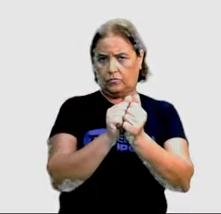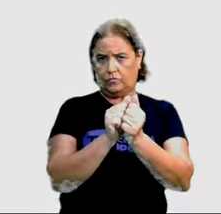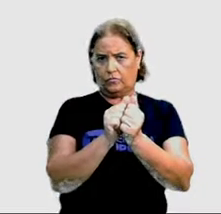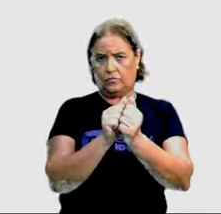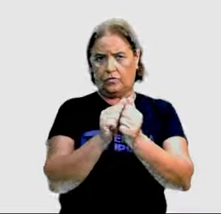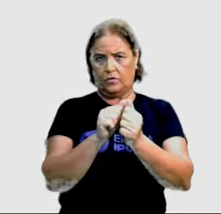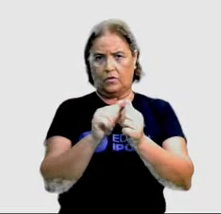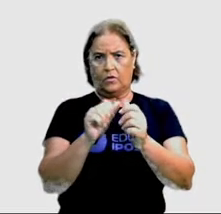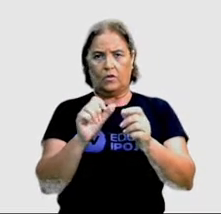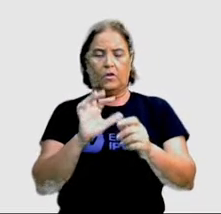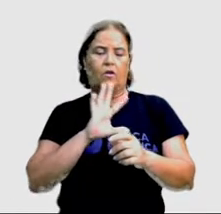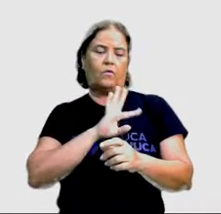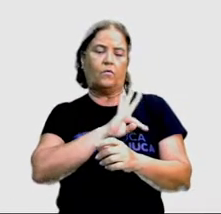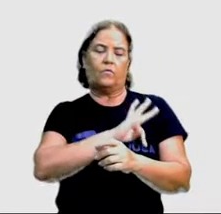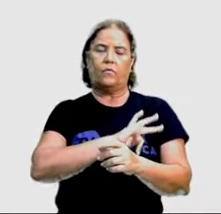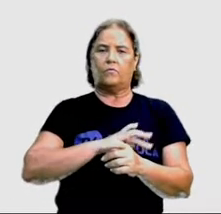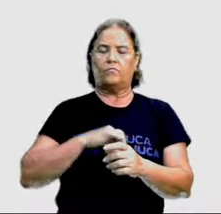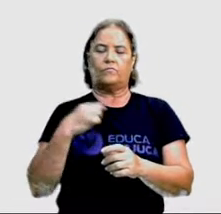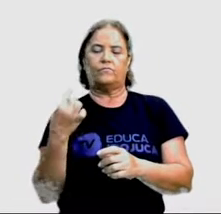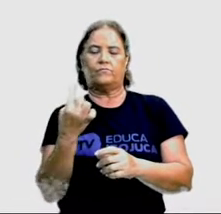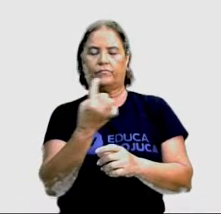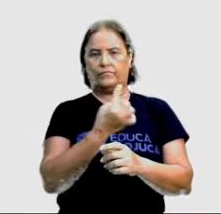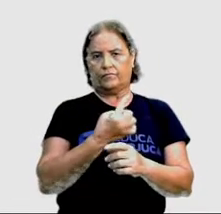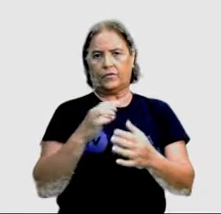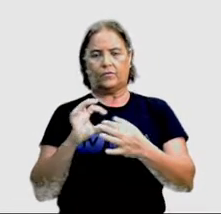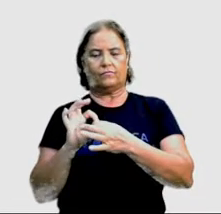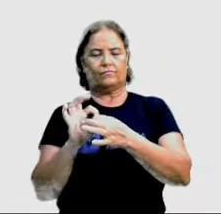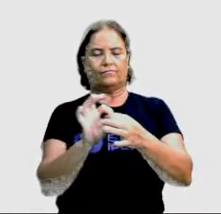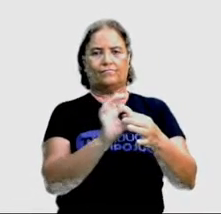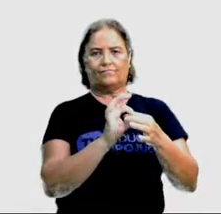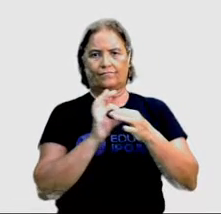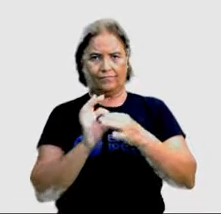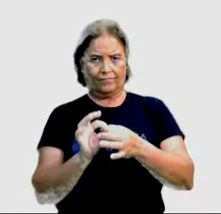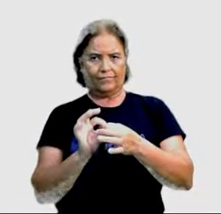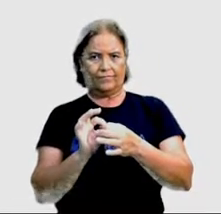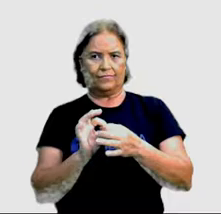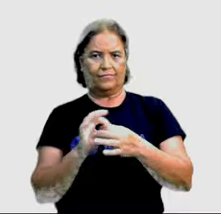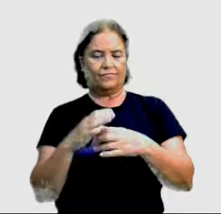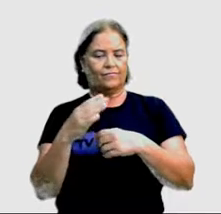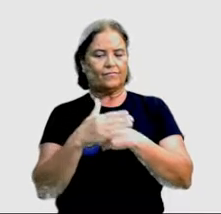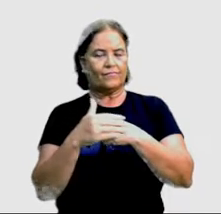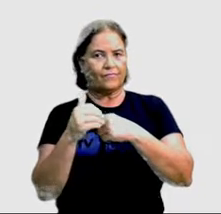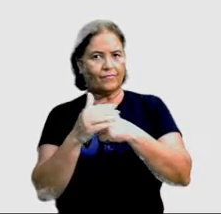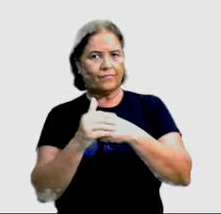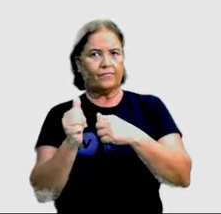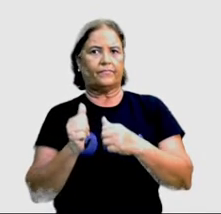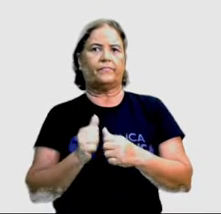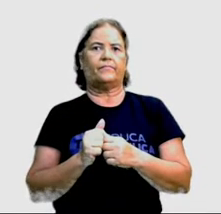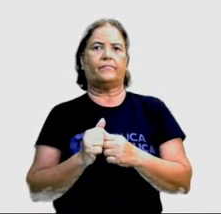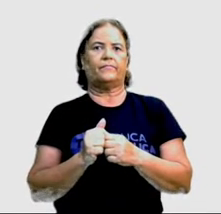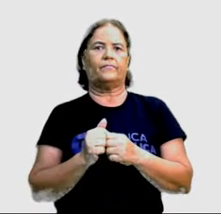membros sempre será o amor entre eles, os laços afetivos.